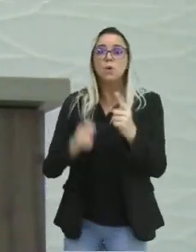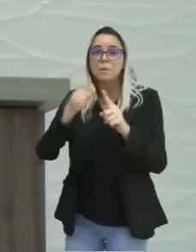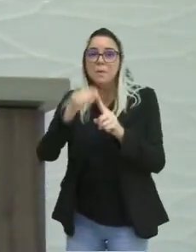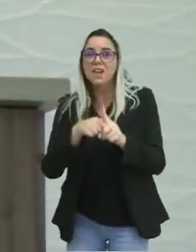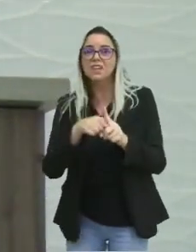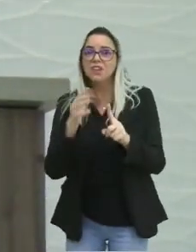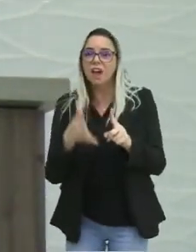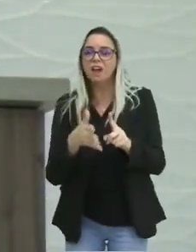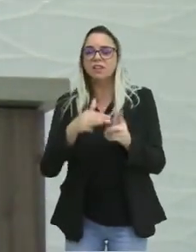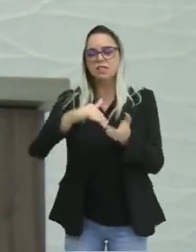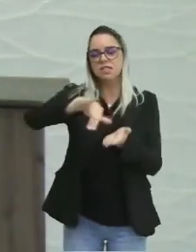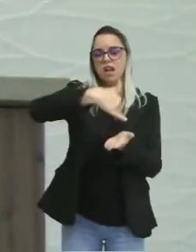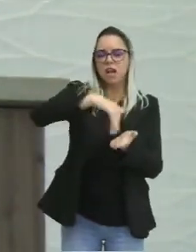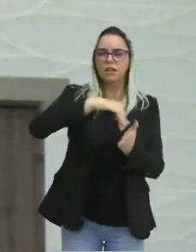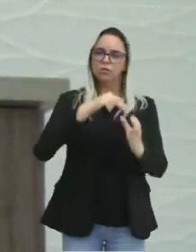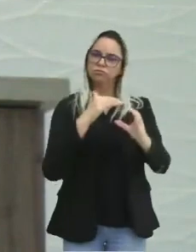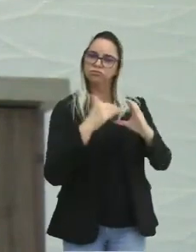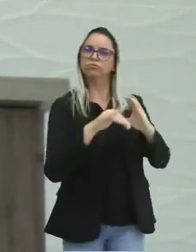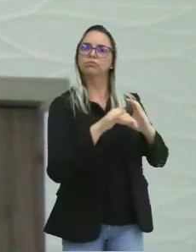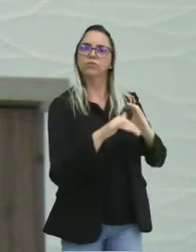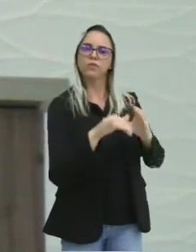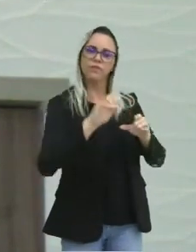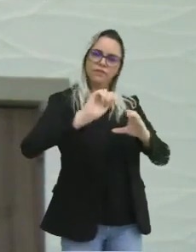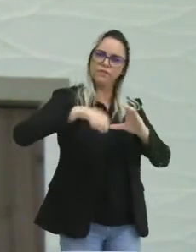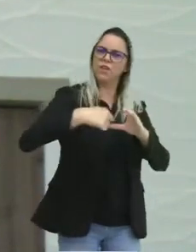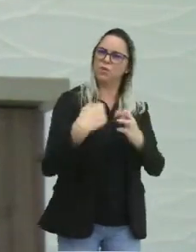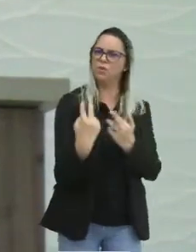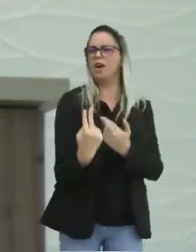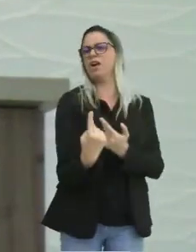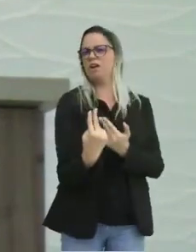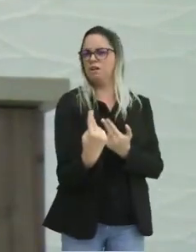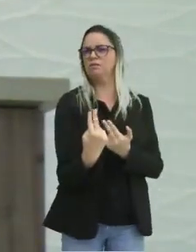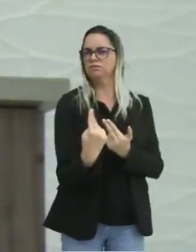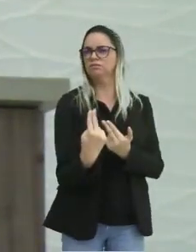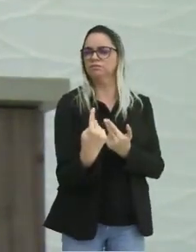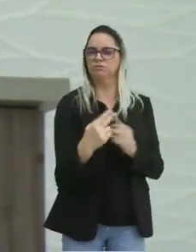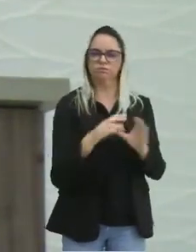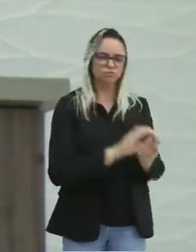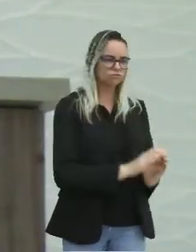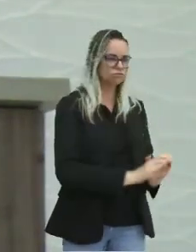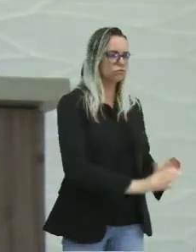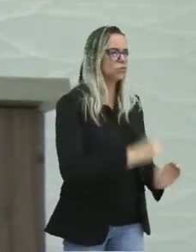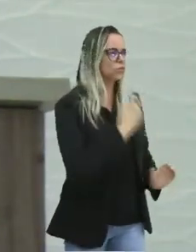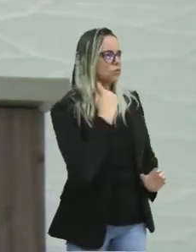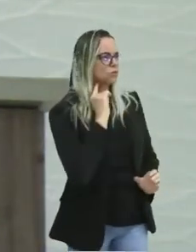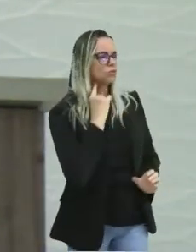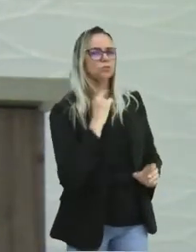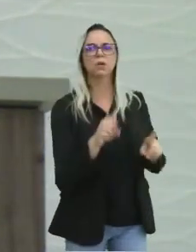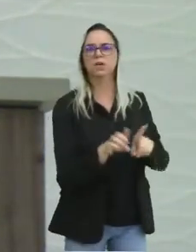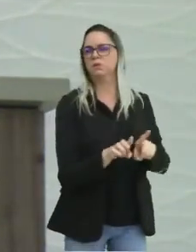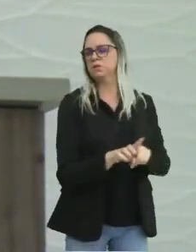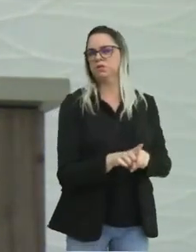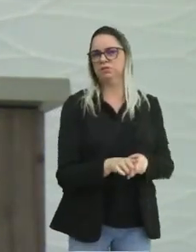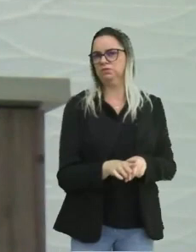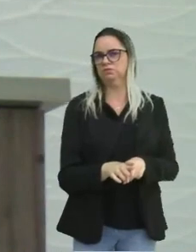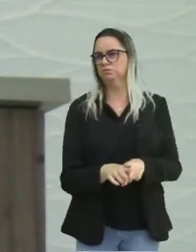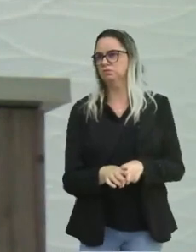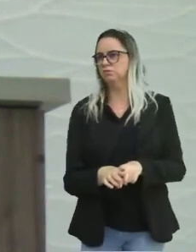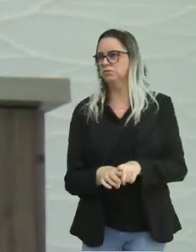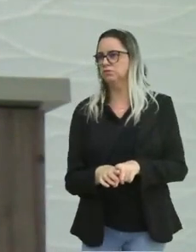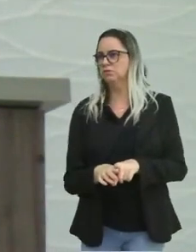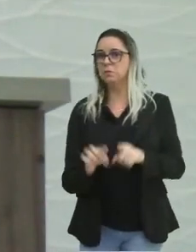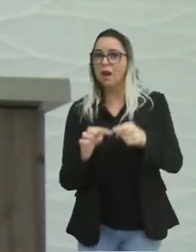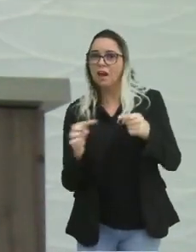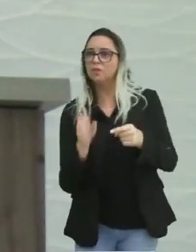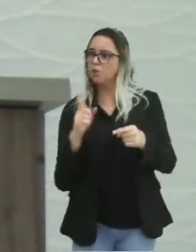mandado para o secretário aquele mesmo vídeo e aquele mesmo esgoto e não foi atendido. Então, eu acho que a gente